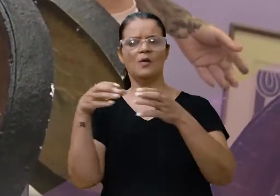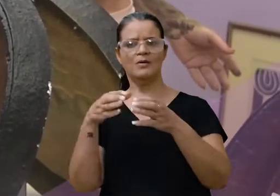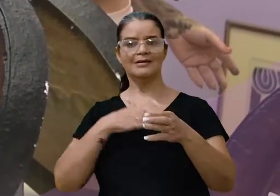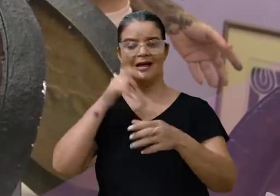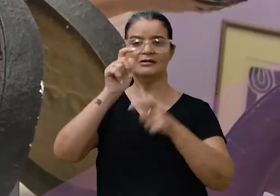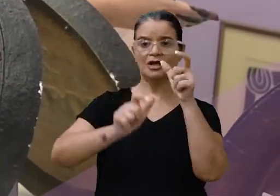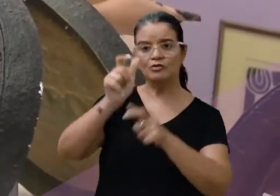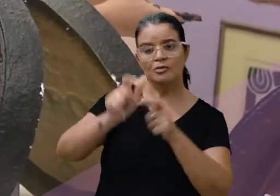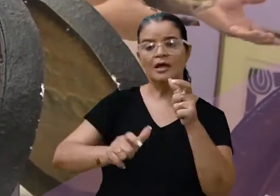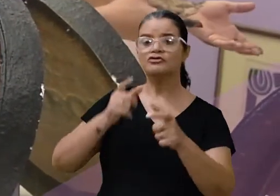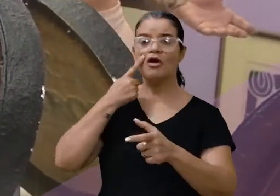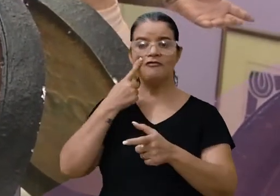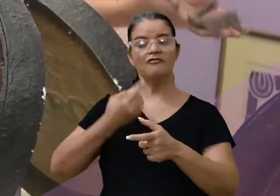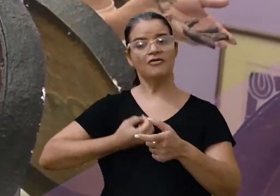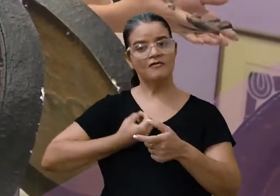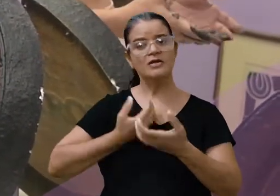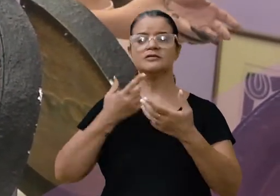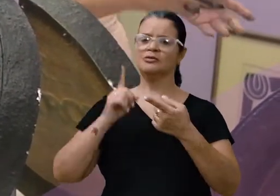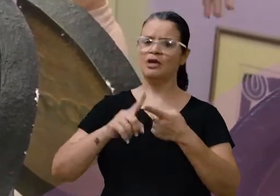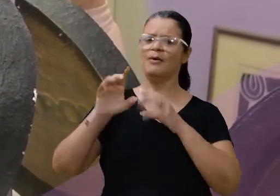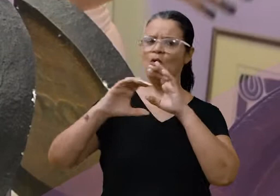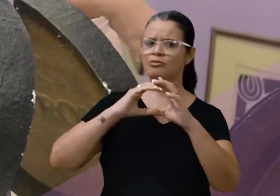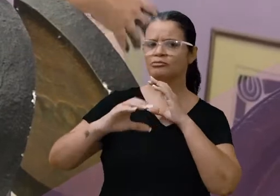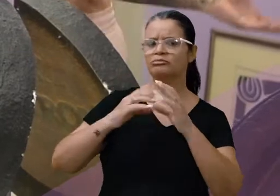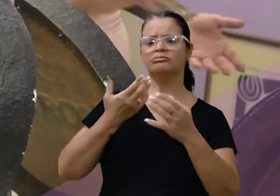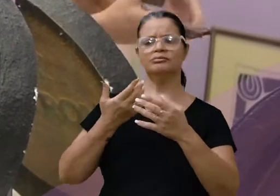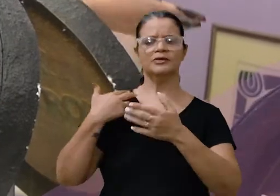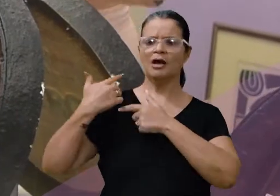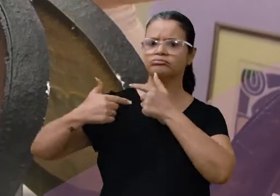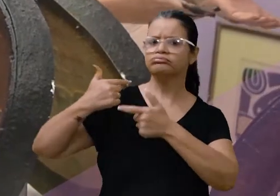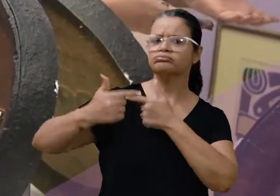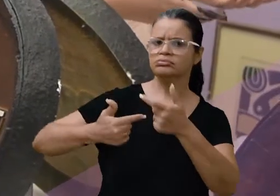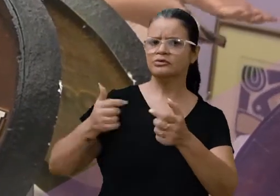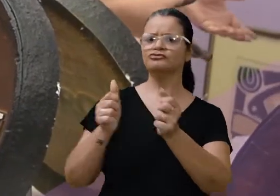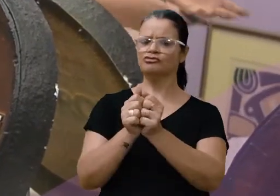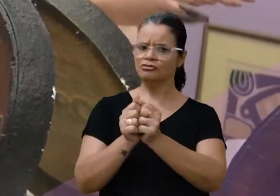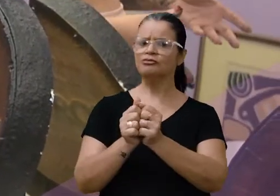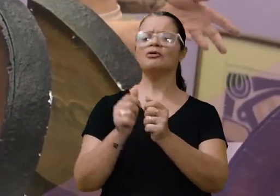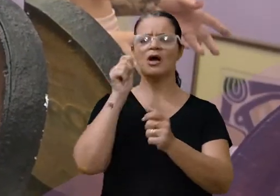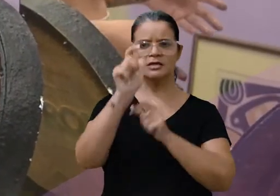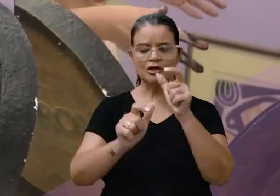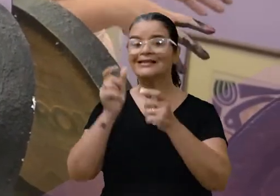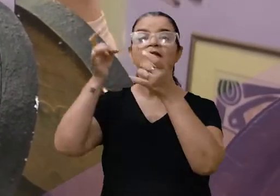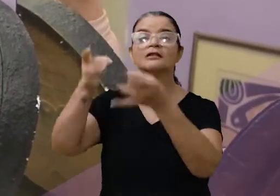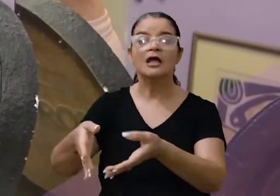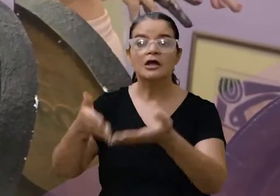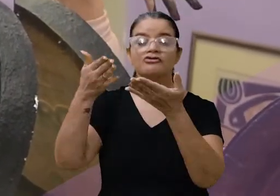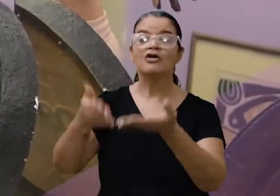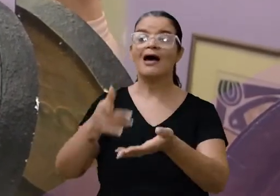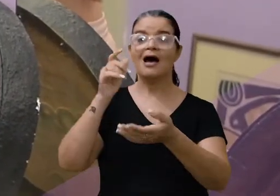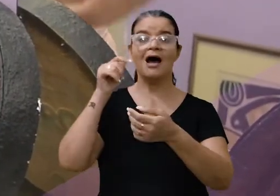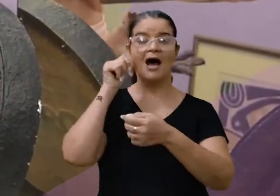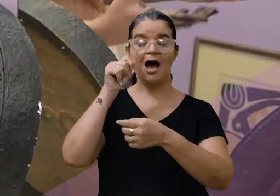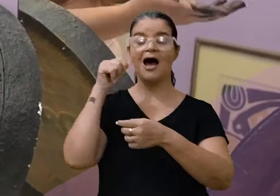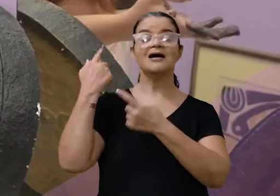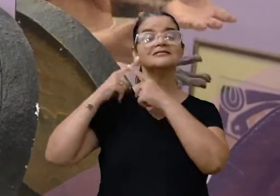minha comunidade, das mulheres que eu vivencio também como comunicador, das trocas que eu tenho com essas mulheres. Então, deixar ela,